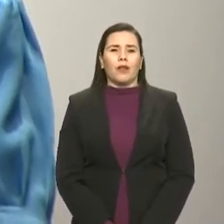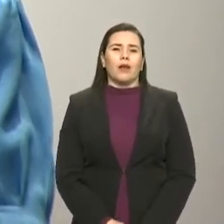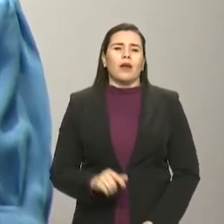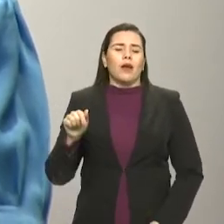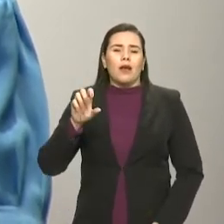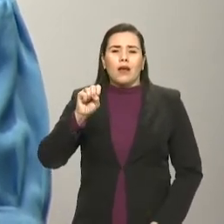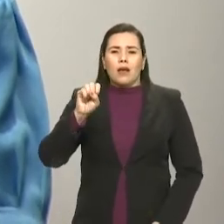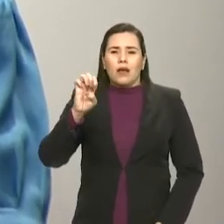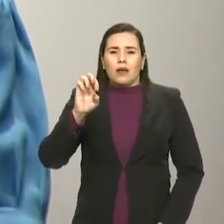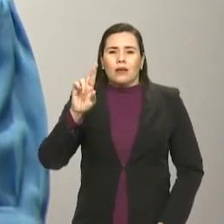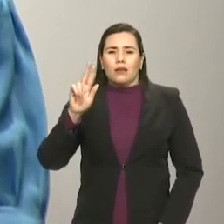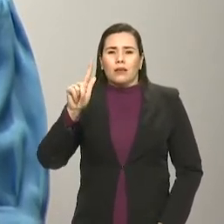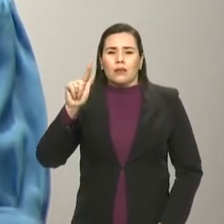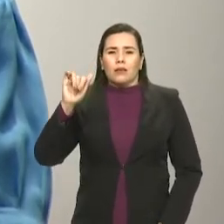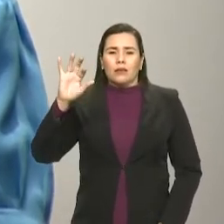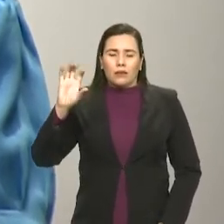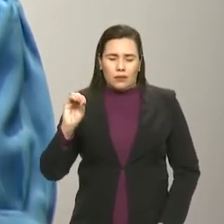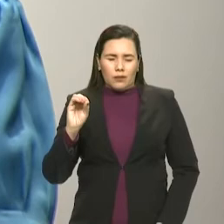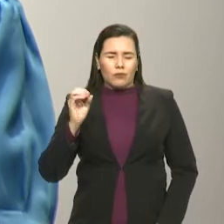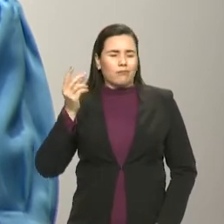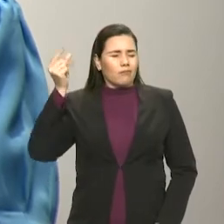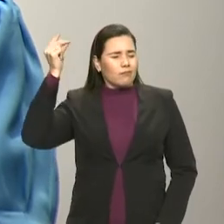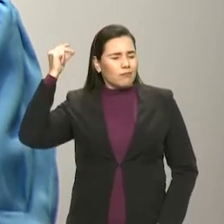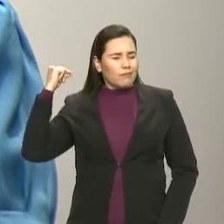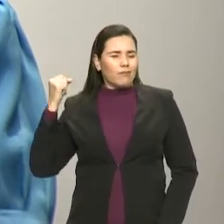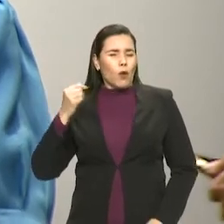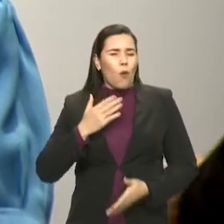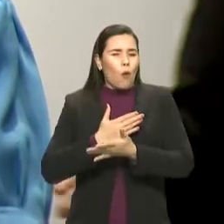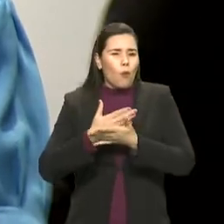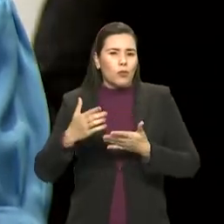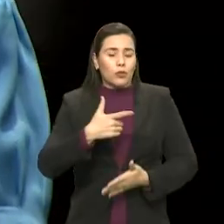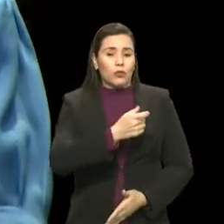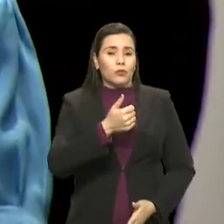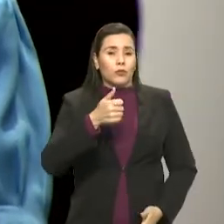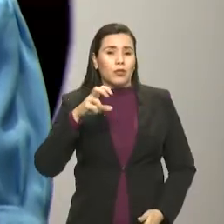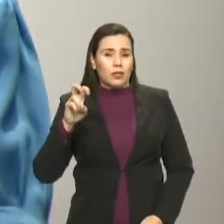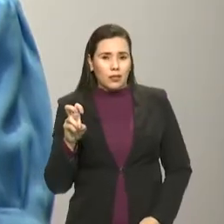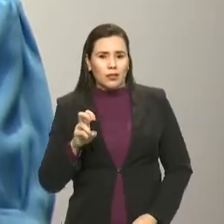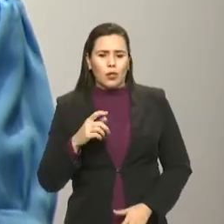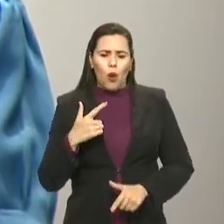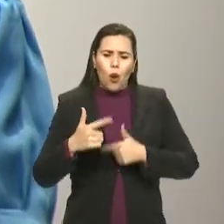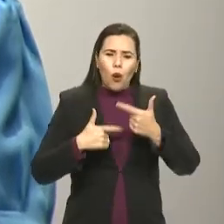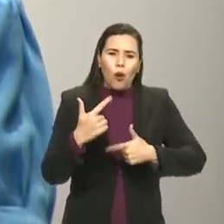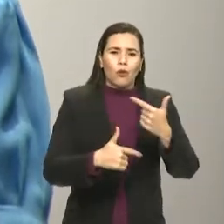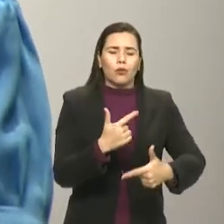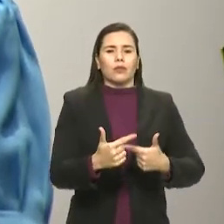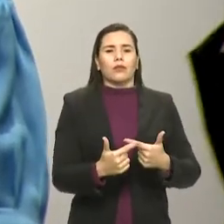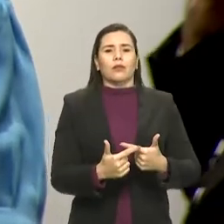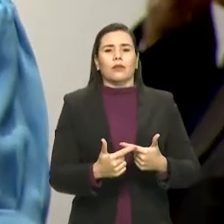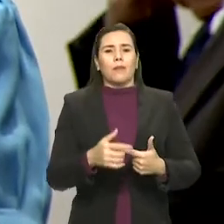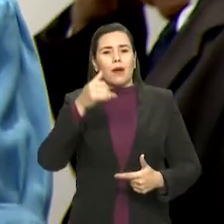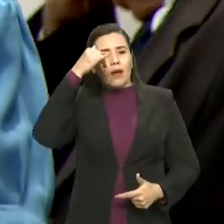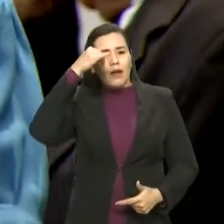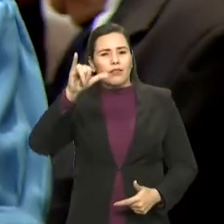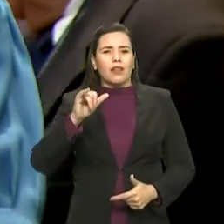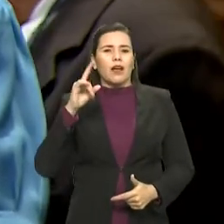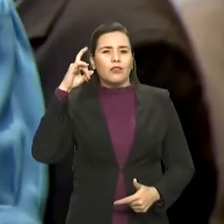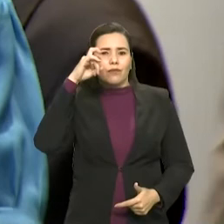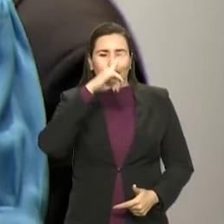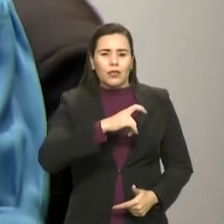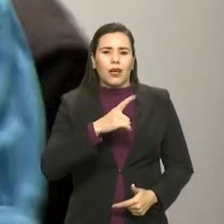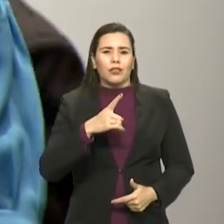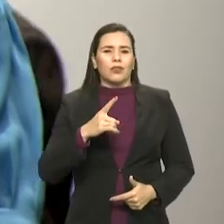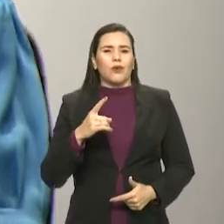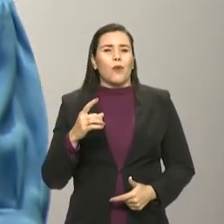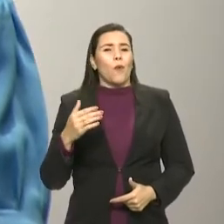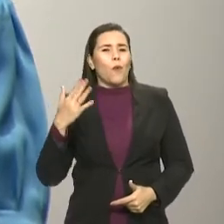ações para desburocratizar o ambiente de negócios no estado. A implantação do Empresa Fácil